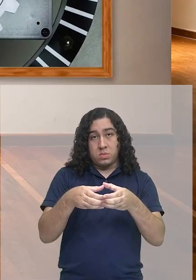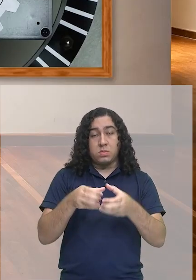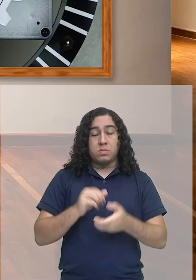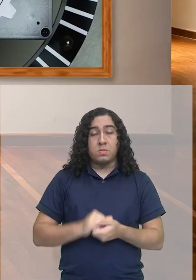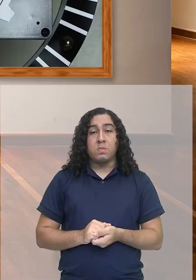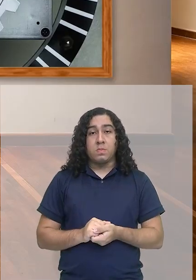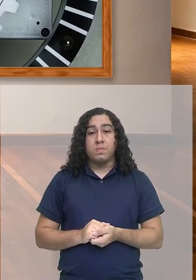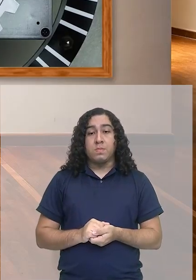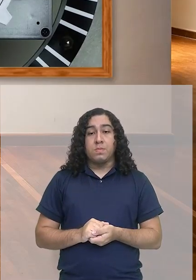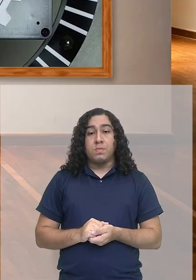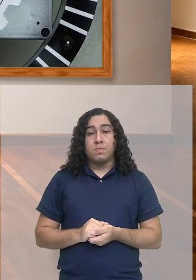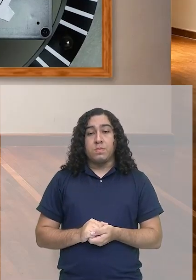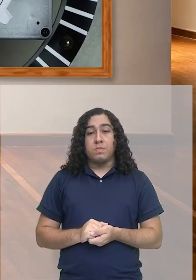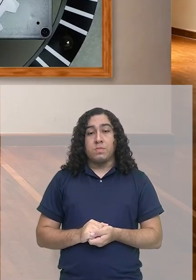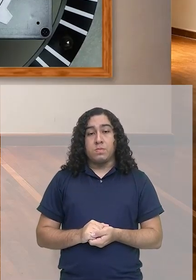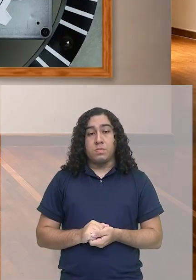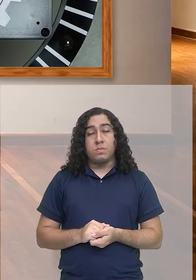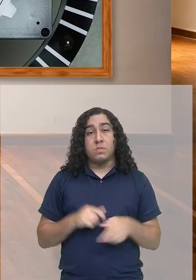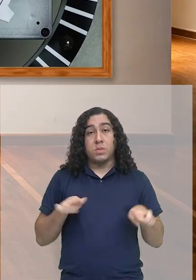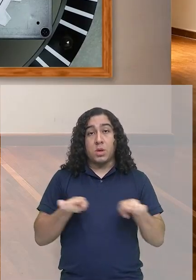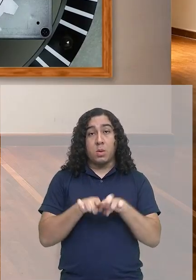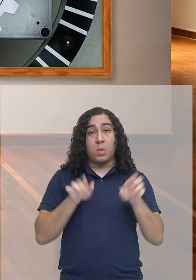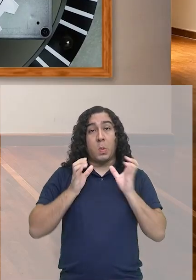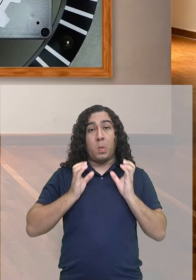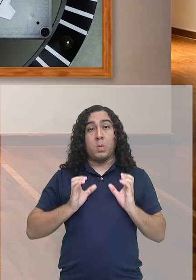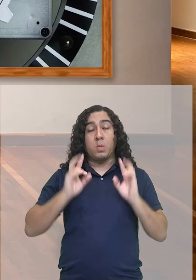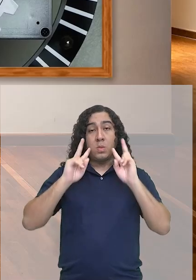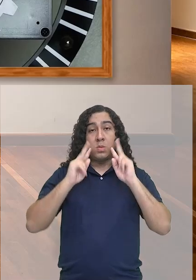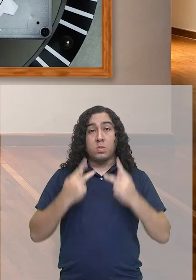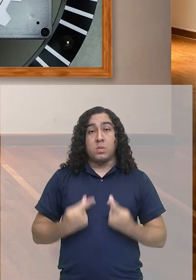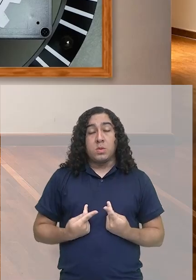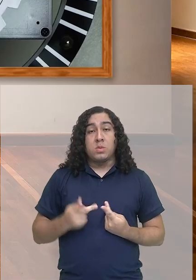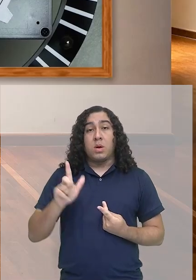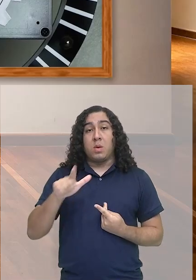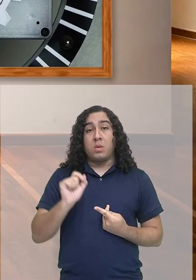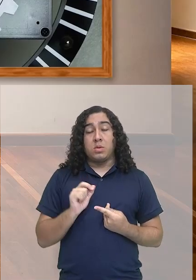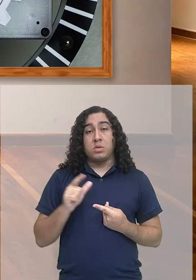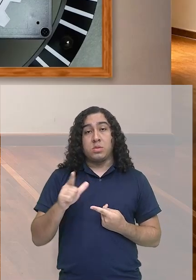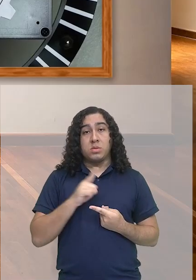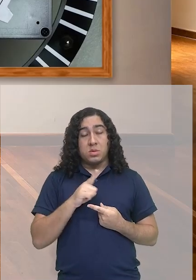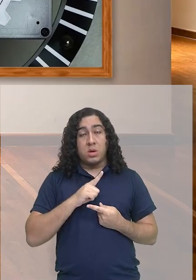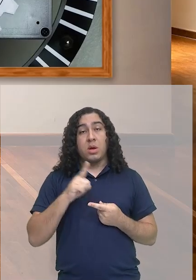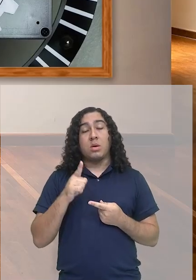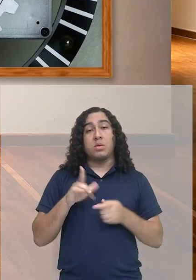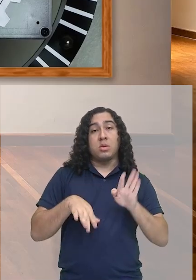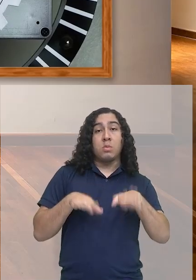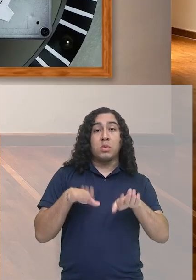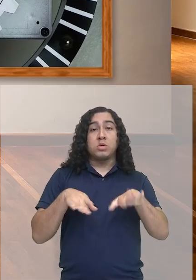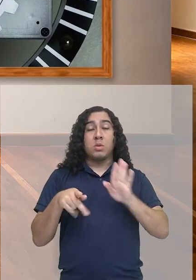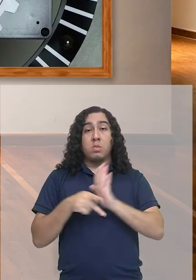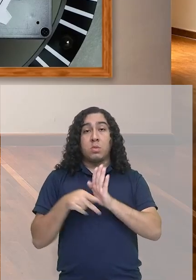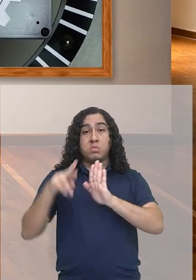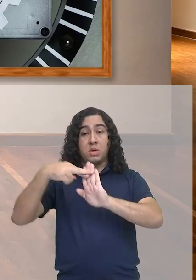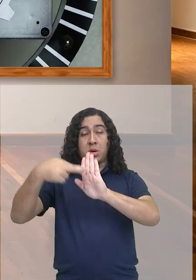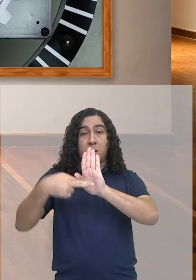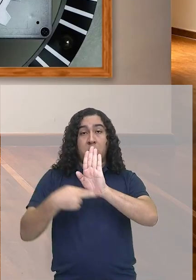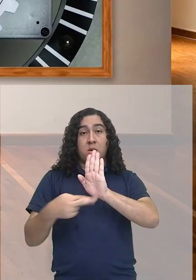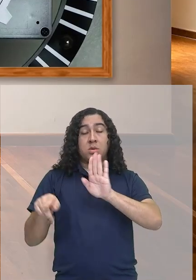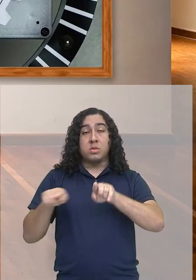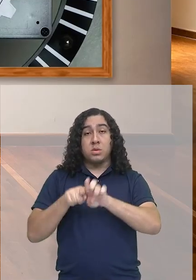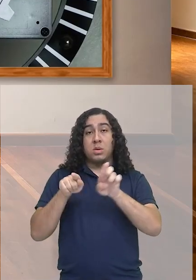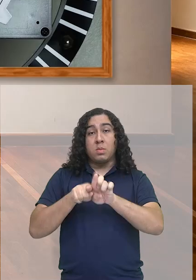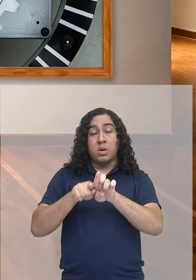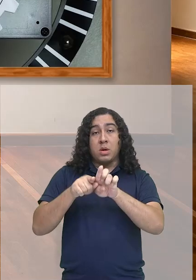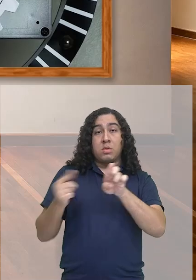individuais e que o comportamento humano é moldado pelas normas e valores